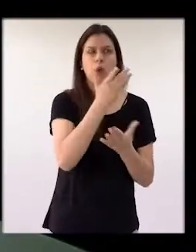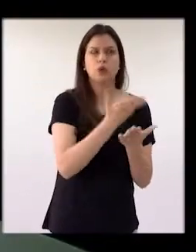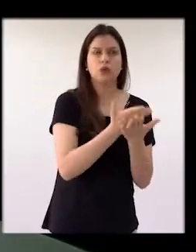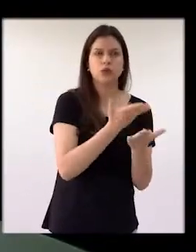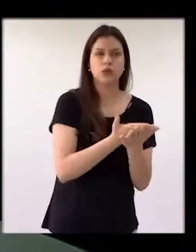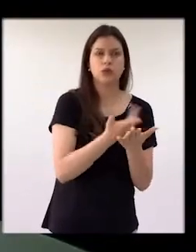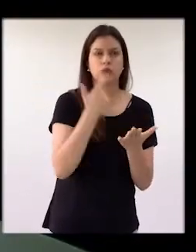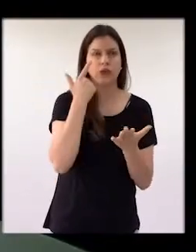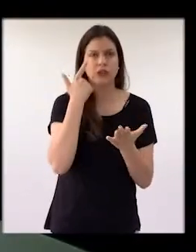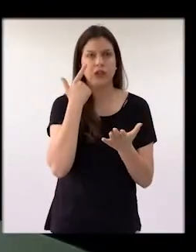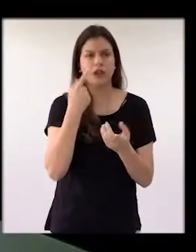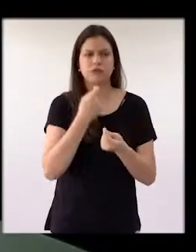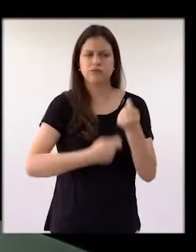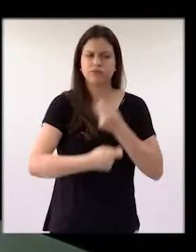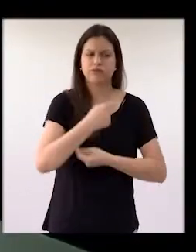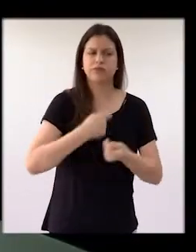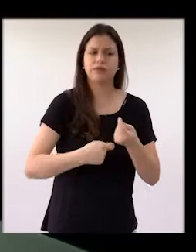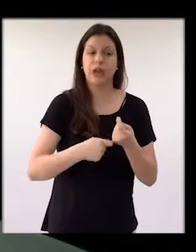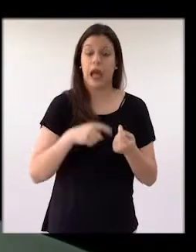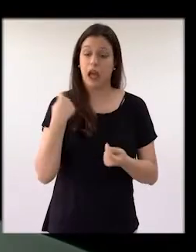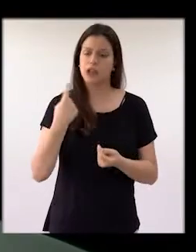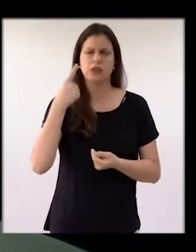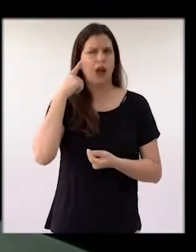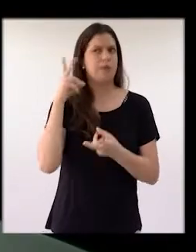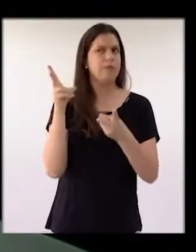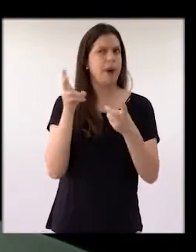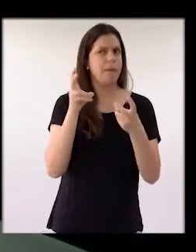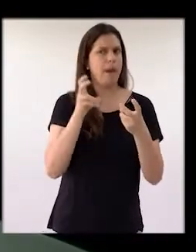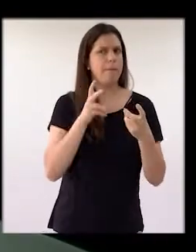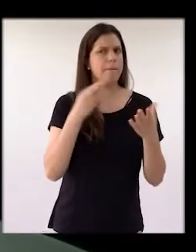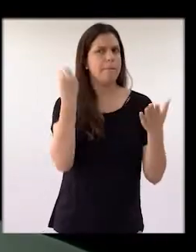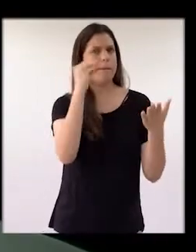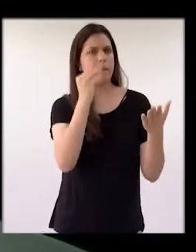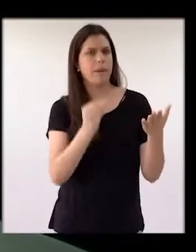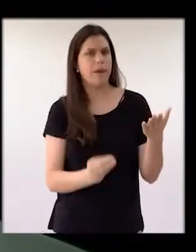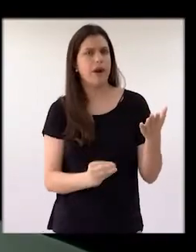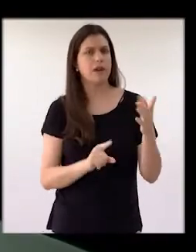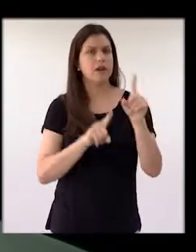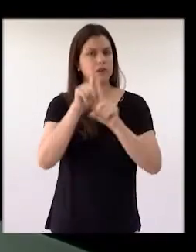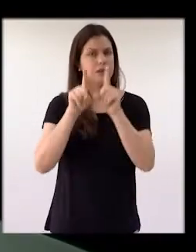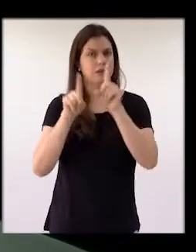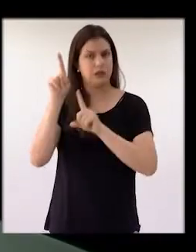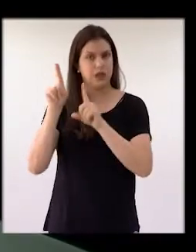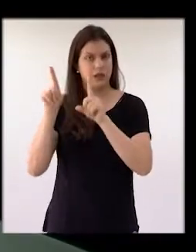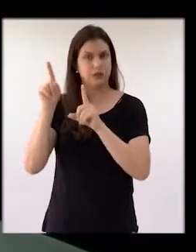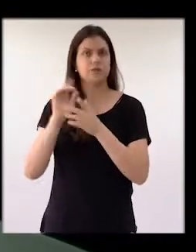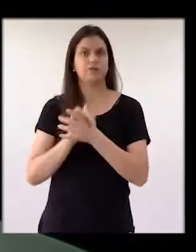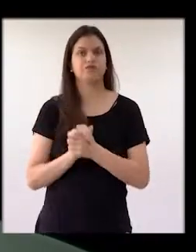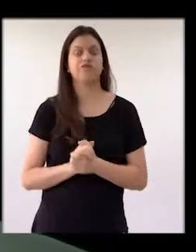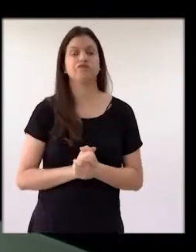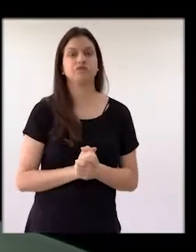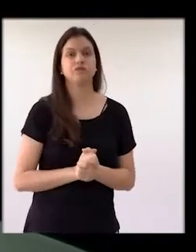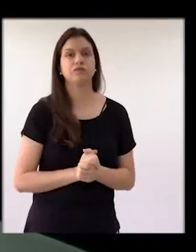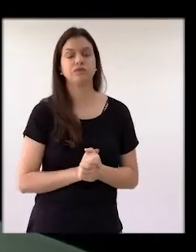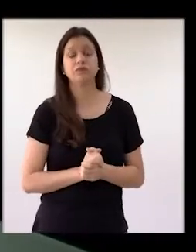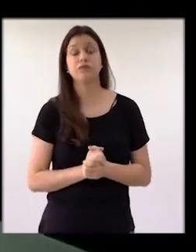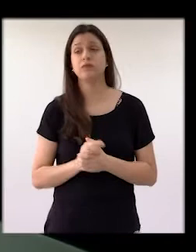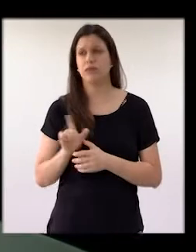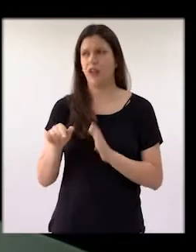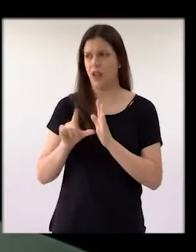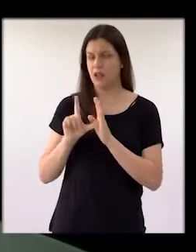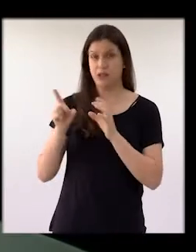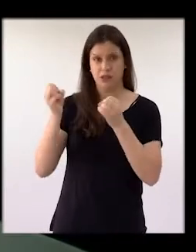volume tratado. Outro estudo, despesas. Então, a gente foi captando essas informações, né, e buscando esses dados para que possam